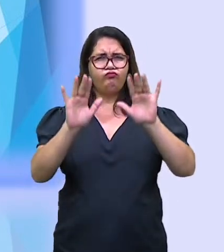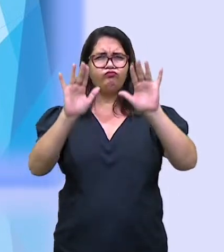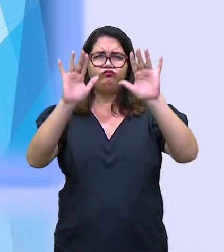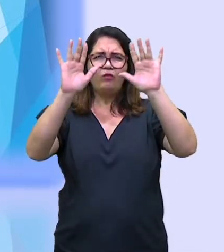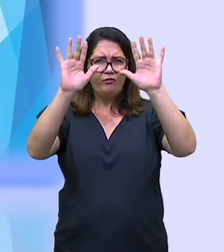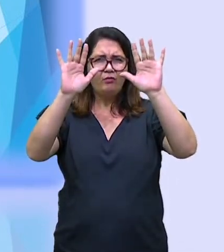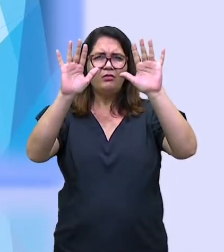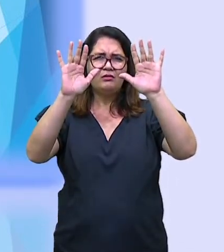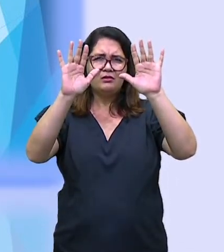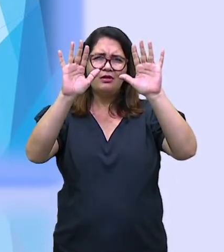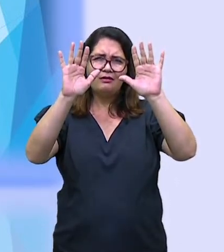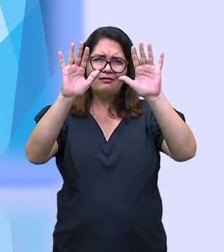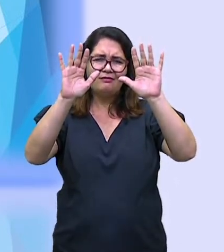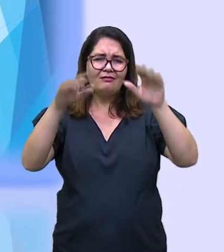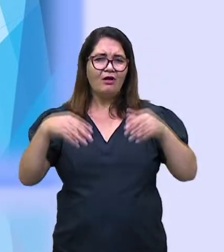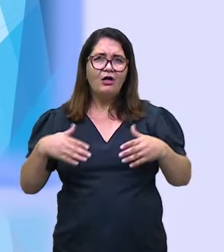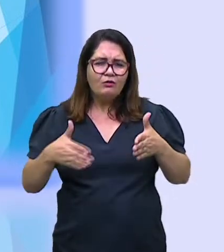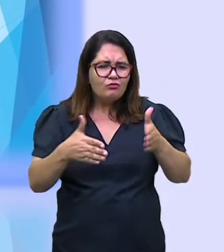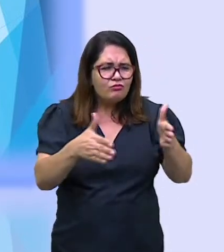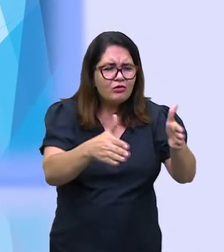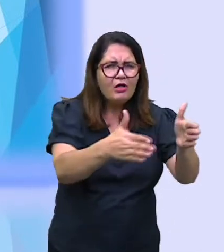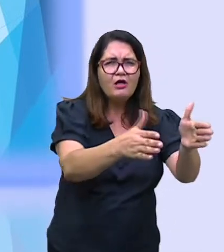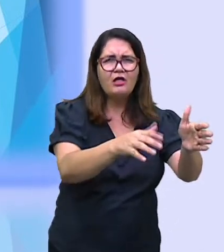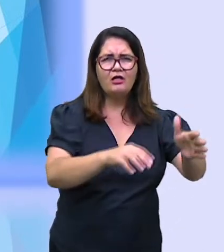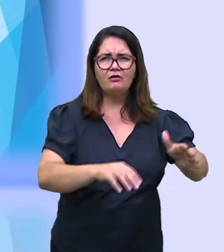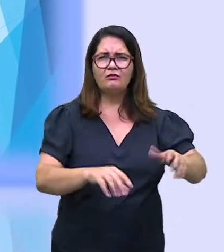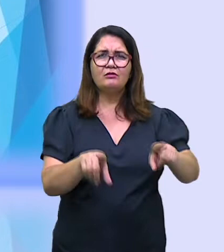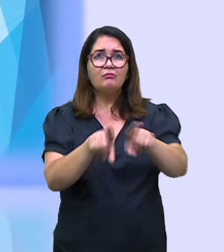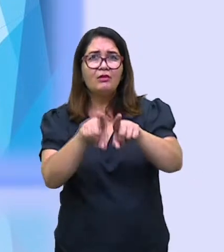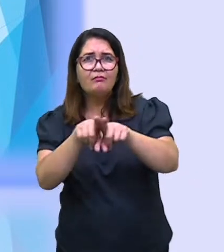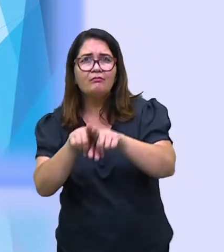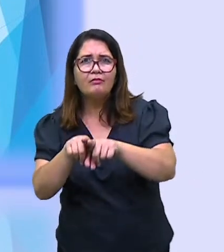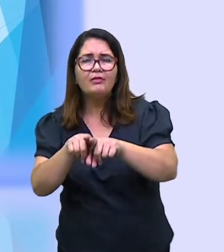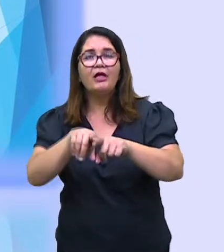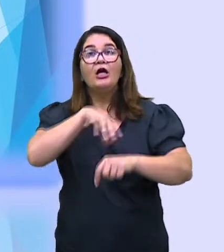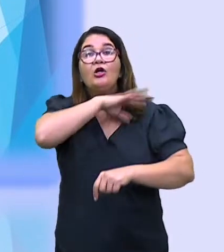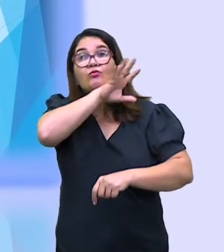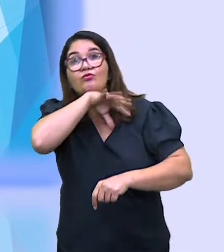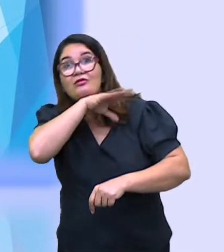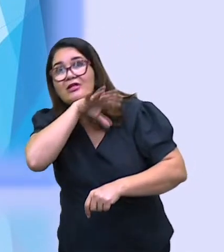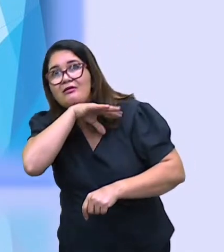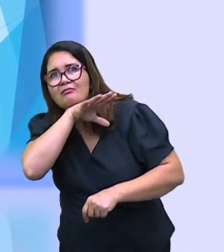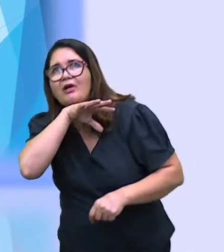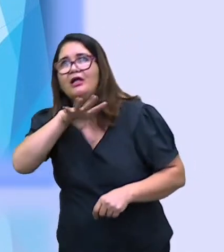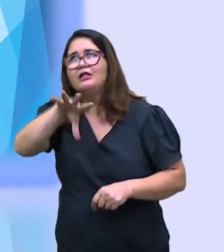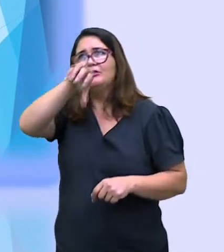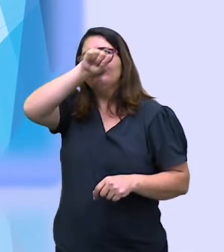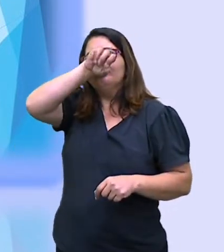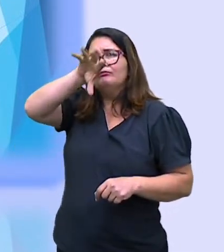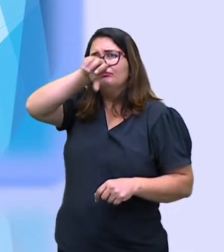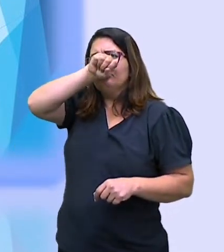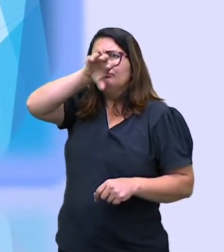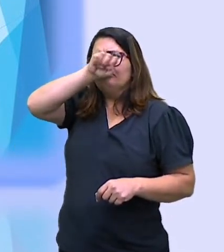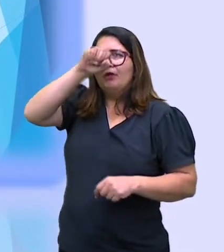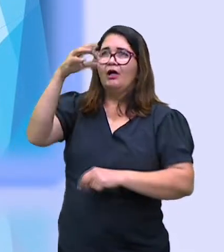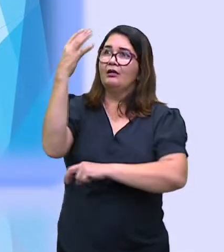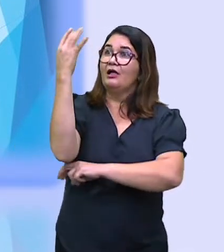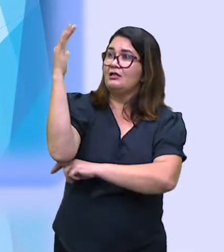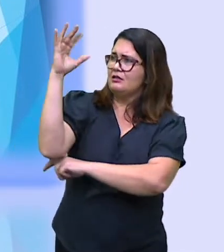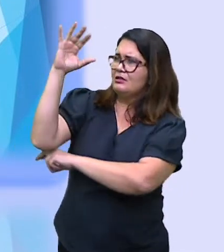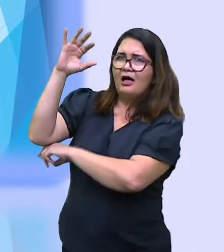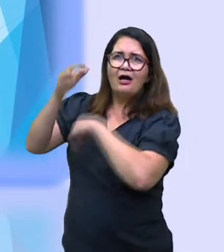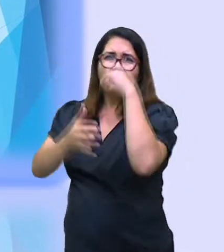da respiração dos seres vivos, da transpiração das plantas, num processo